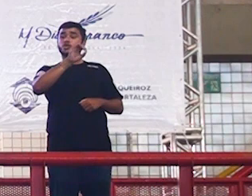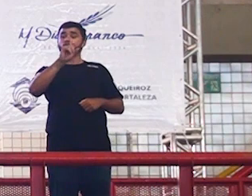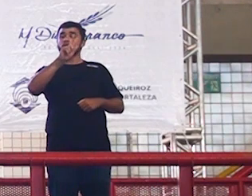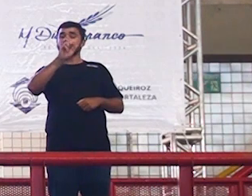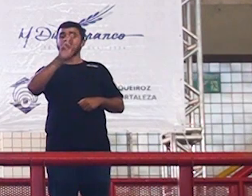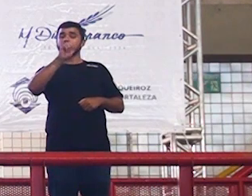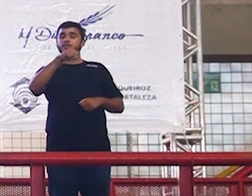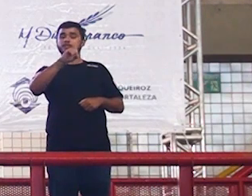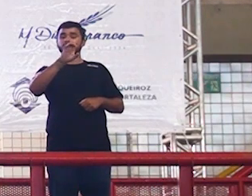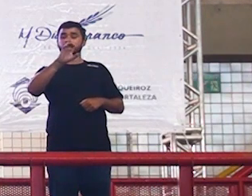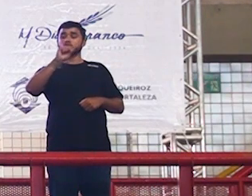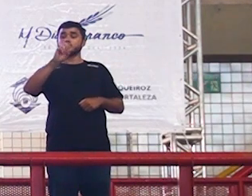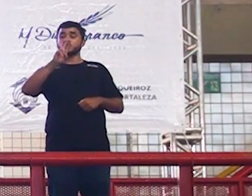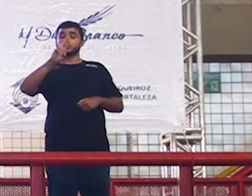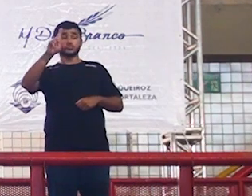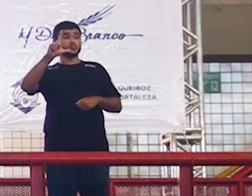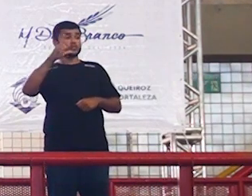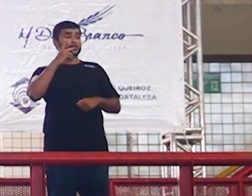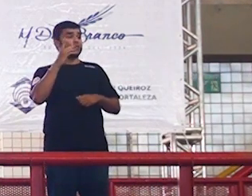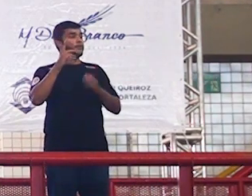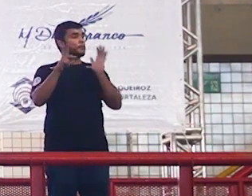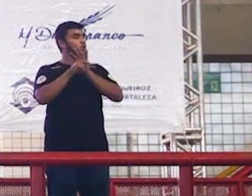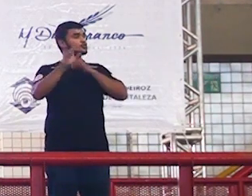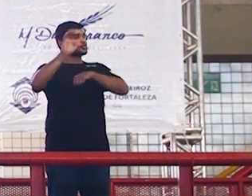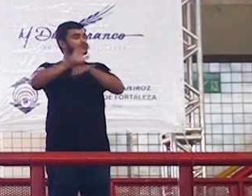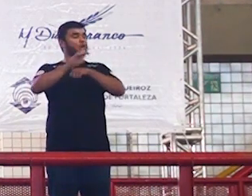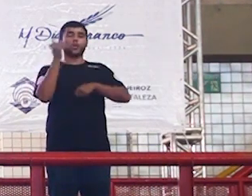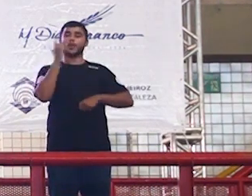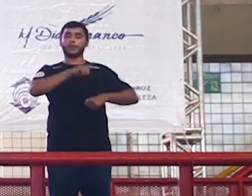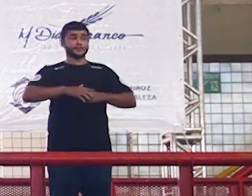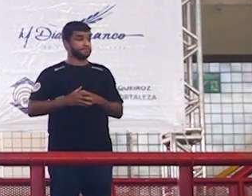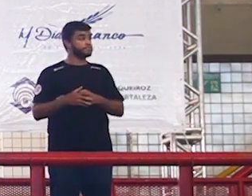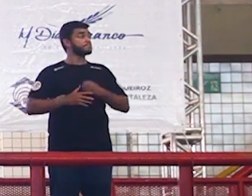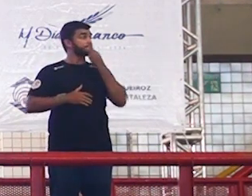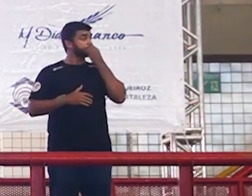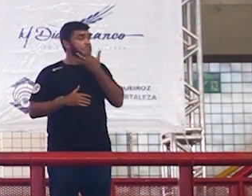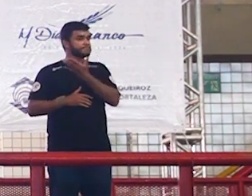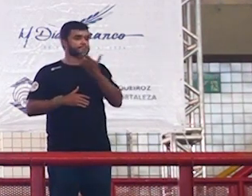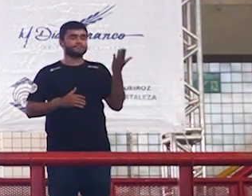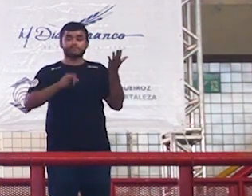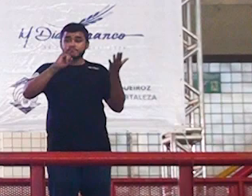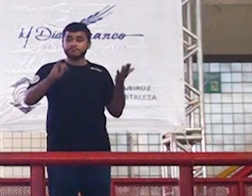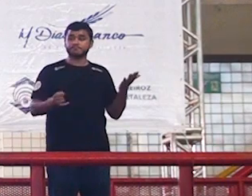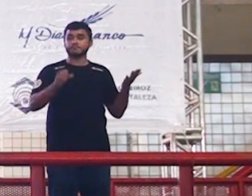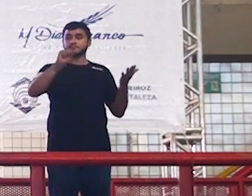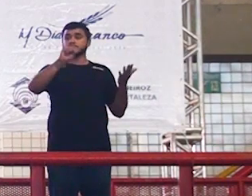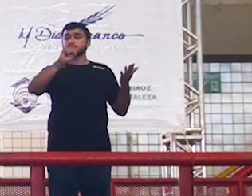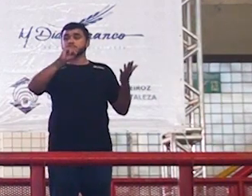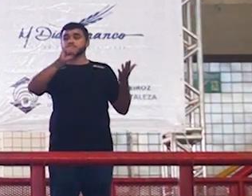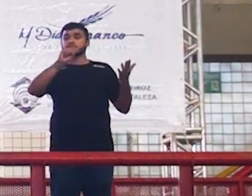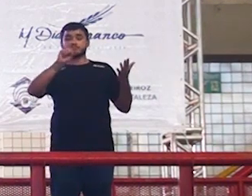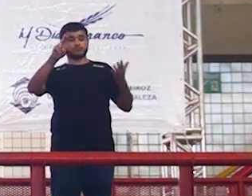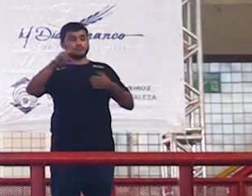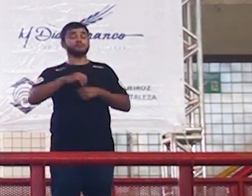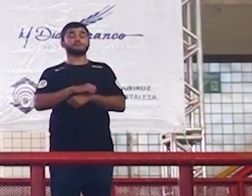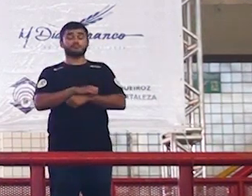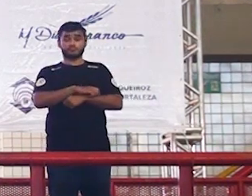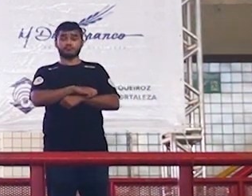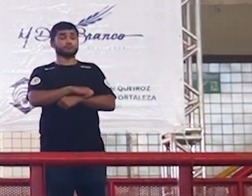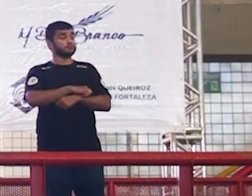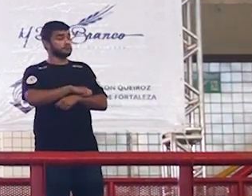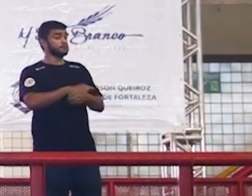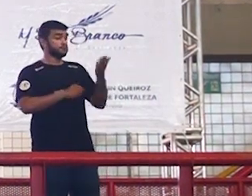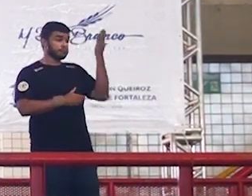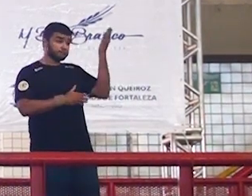Sul. Então, isso é oportunidade. O SISU deu essa oportunidade. Então,